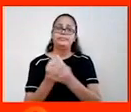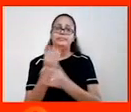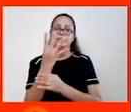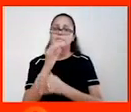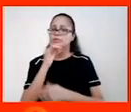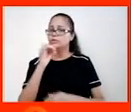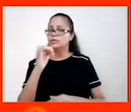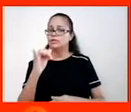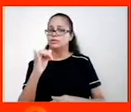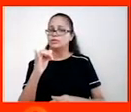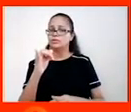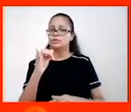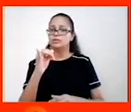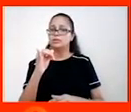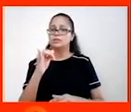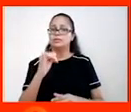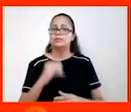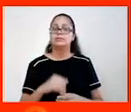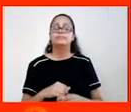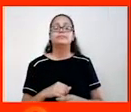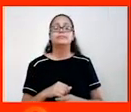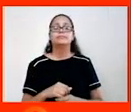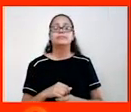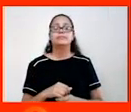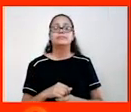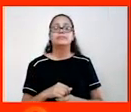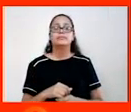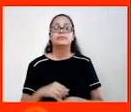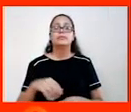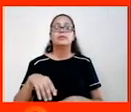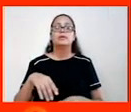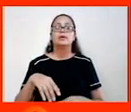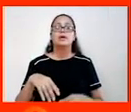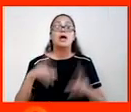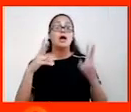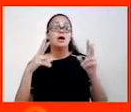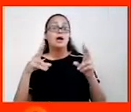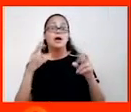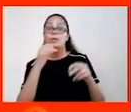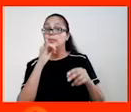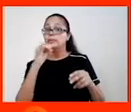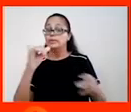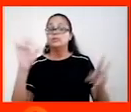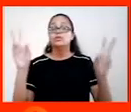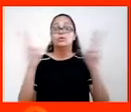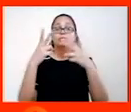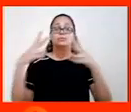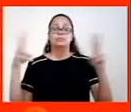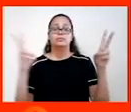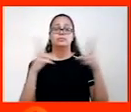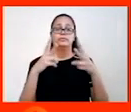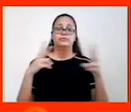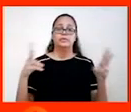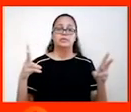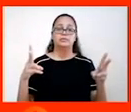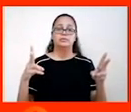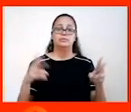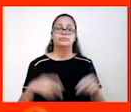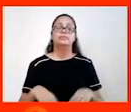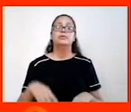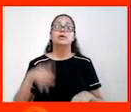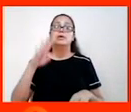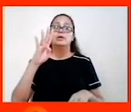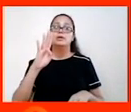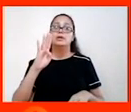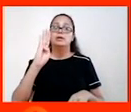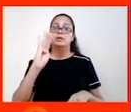energia. Quais seriam? Aqui a apostila dá alguns exemplos. A energia eólica, né? Que é advinda aí do vento,